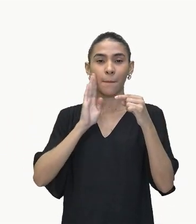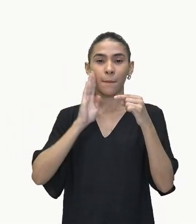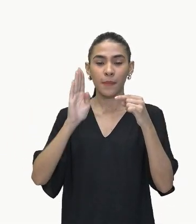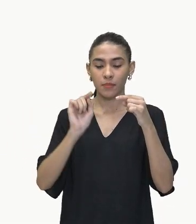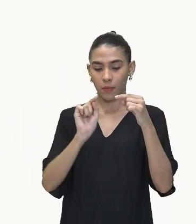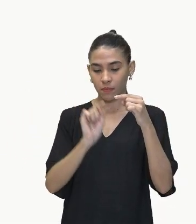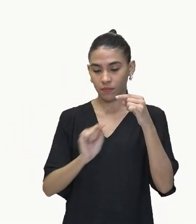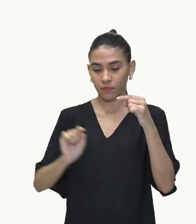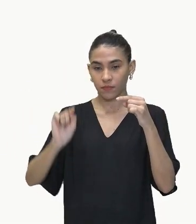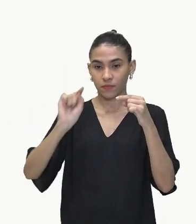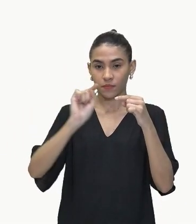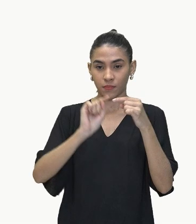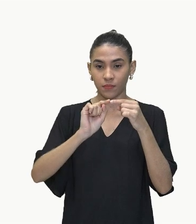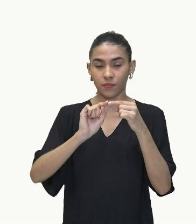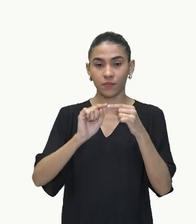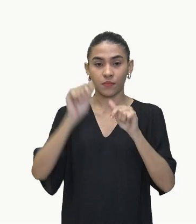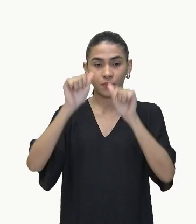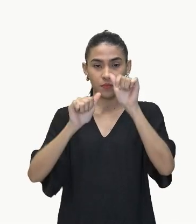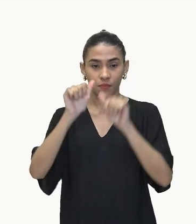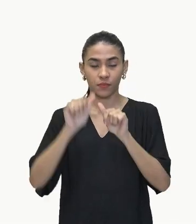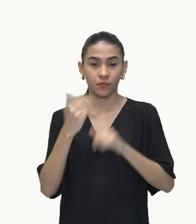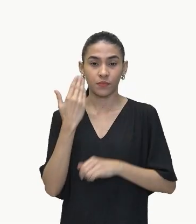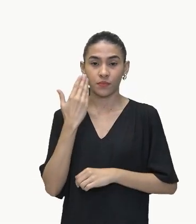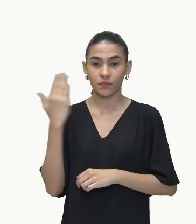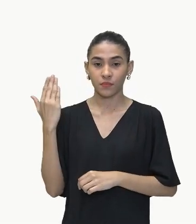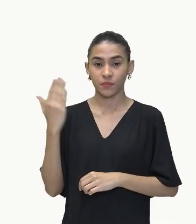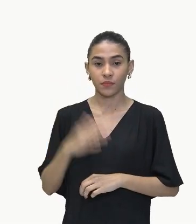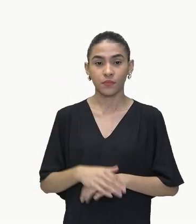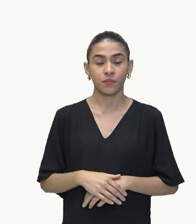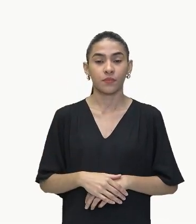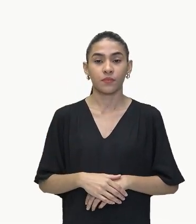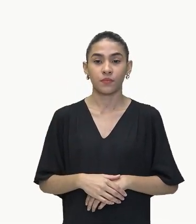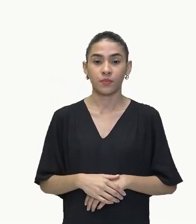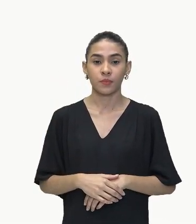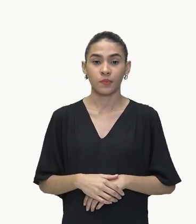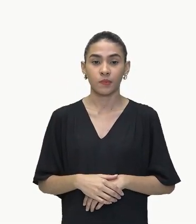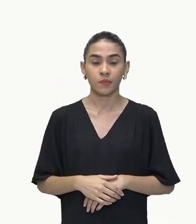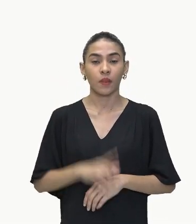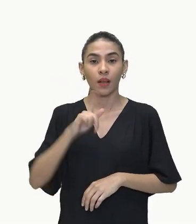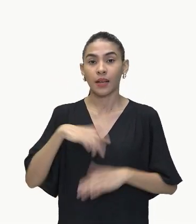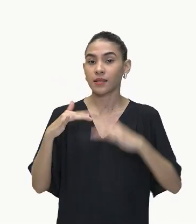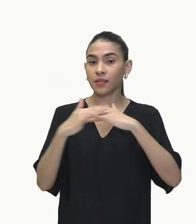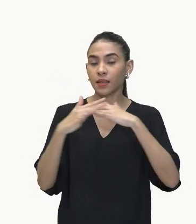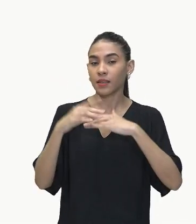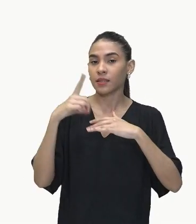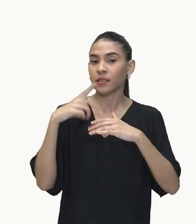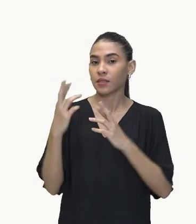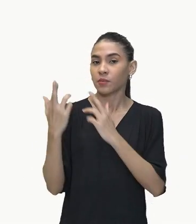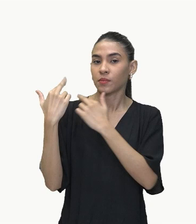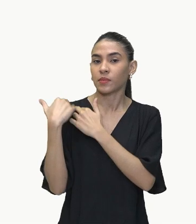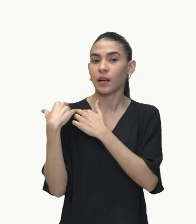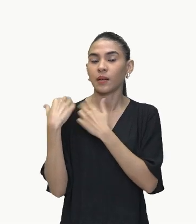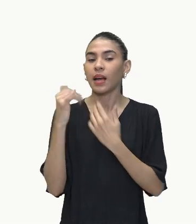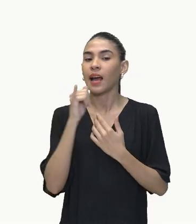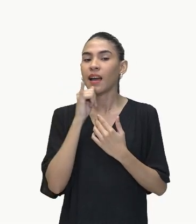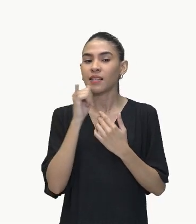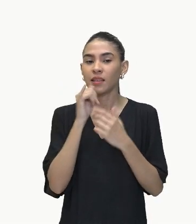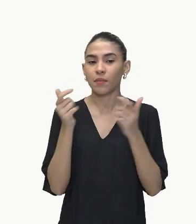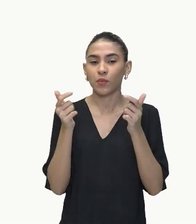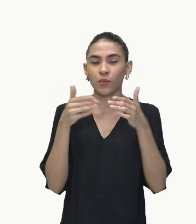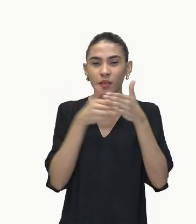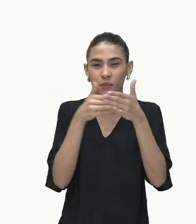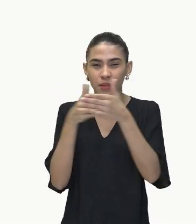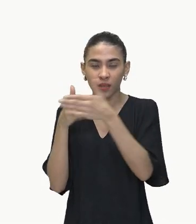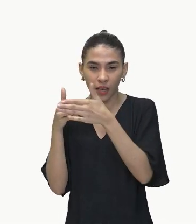gráfico que nós utilizamos para análise, e os centros locais são cidades que exercem influência restrita aos